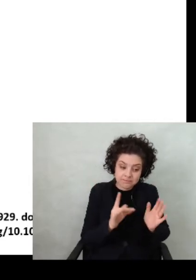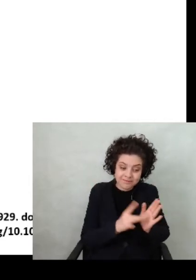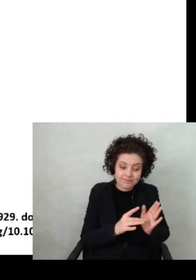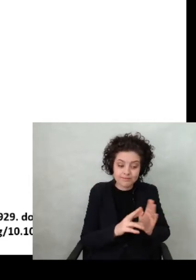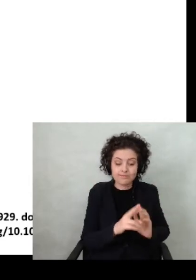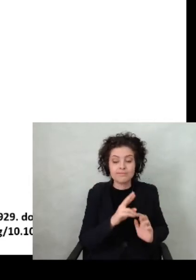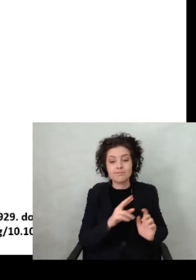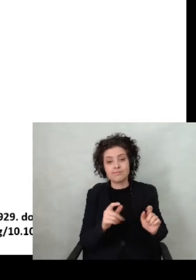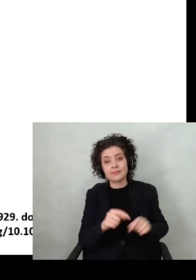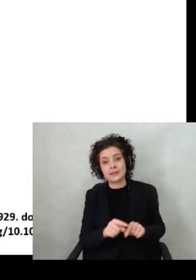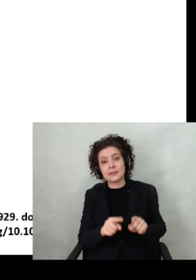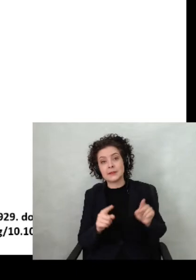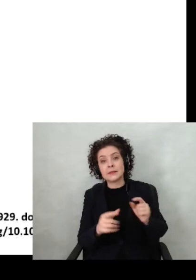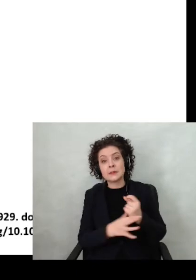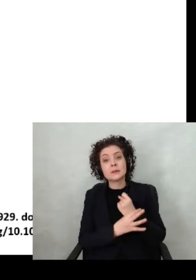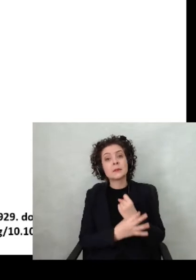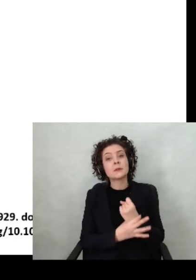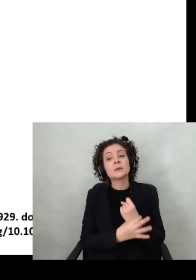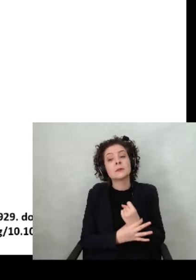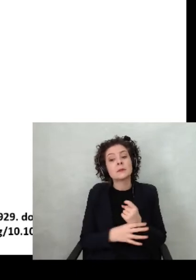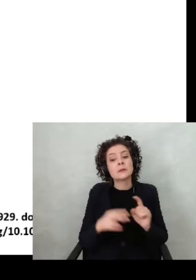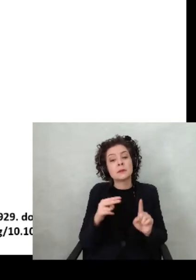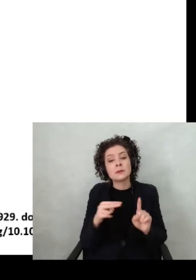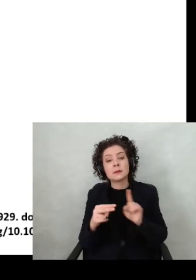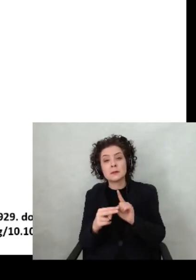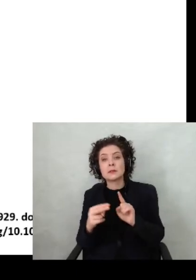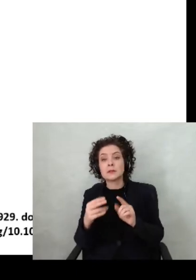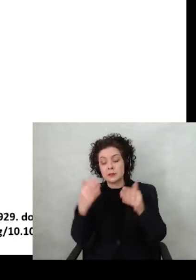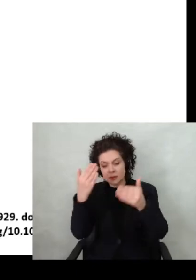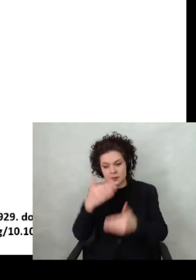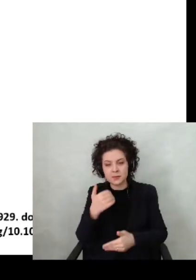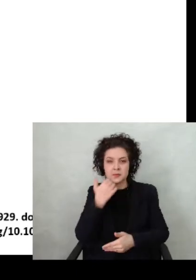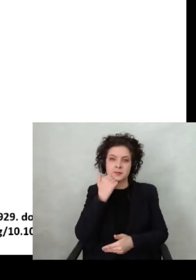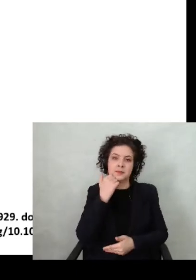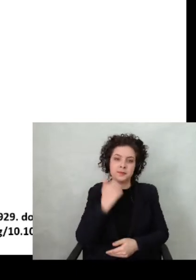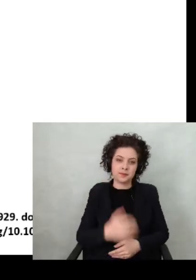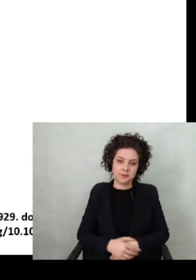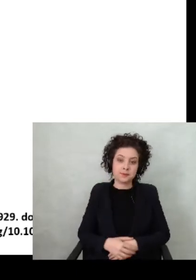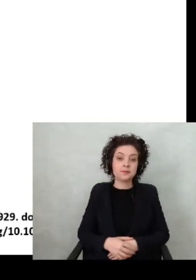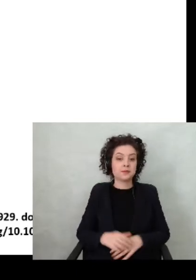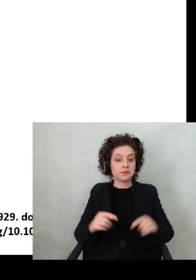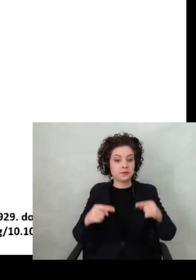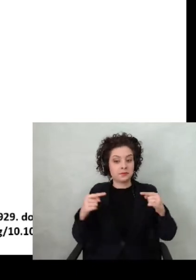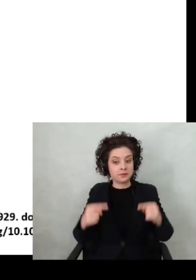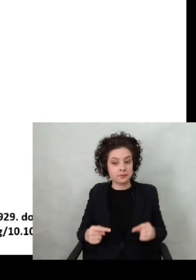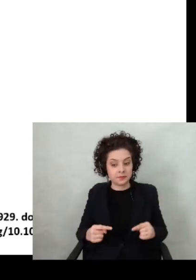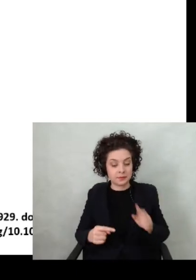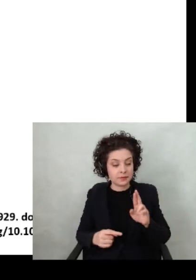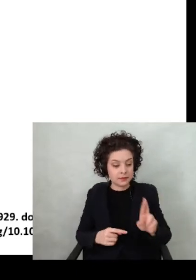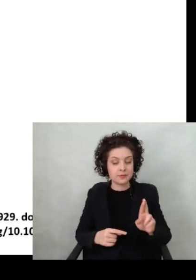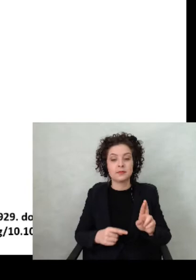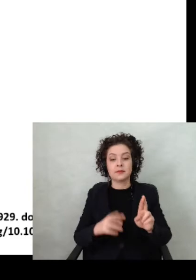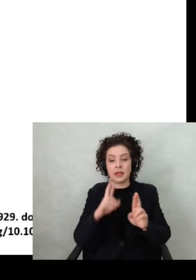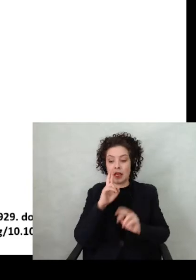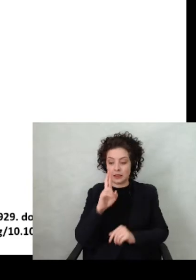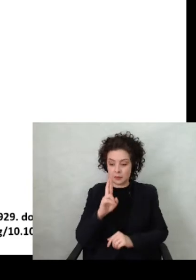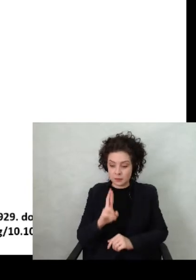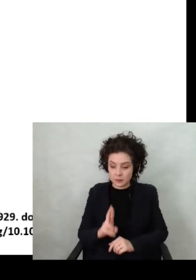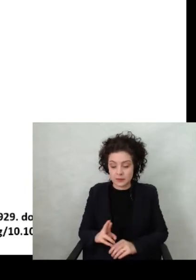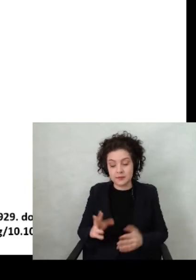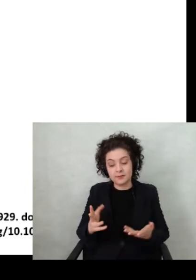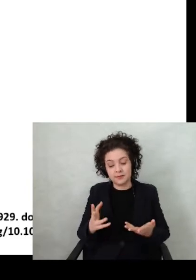muito seguras do ponto de vista de evidência científica. Então, é um grande desafio responder essas perguntas, idealmente com